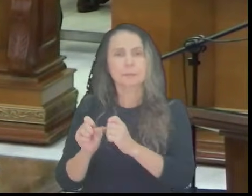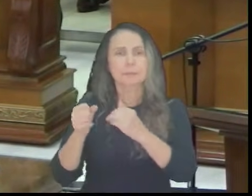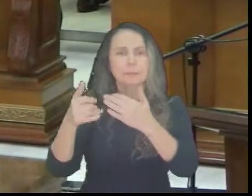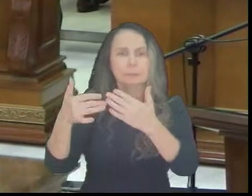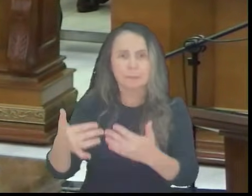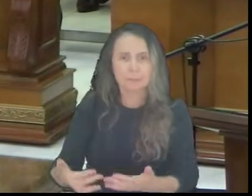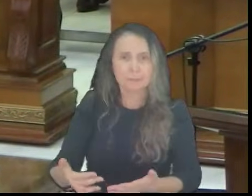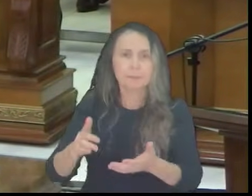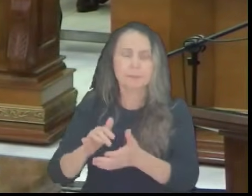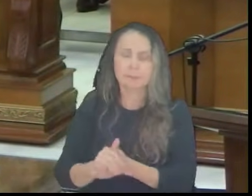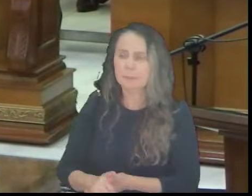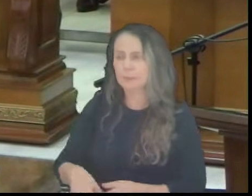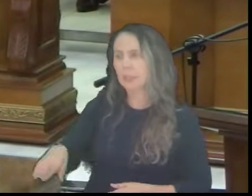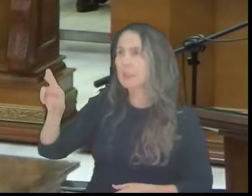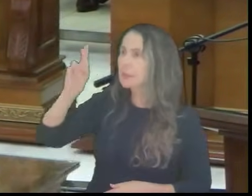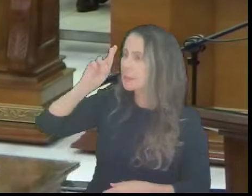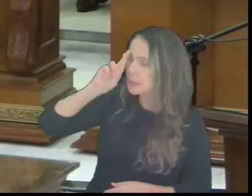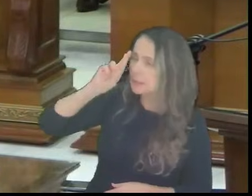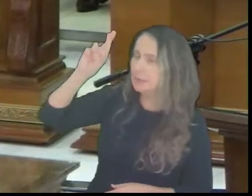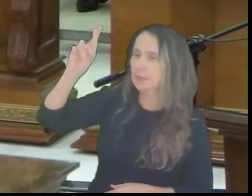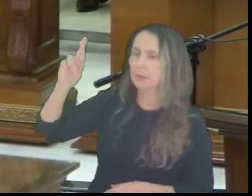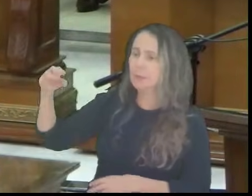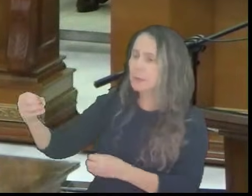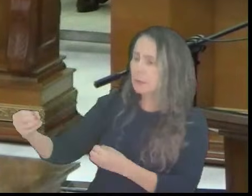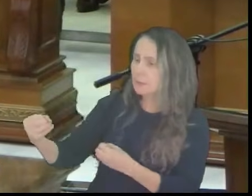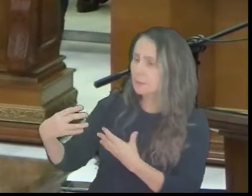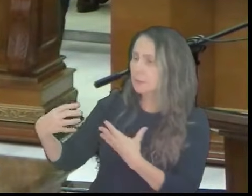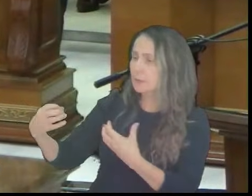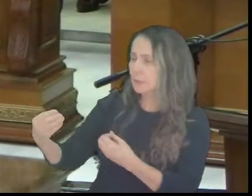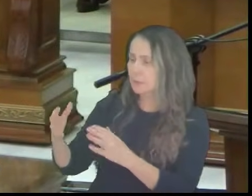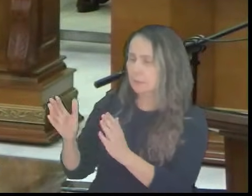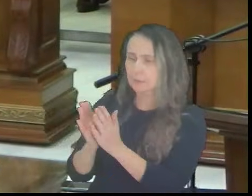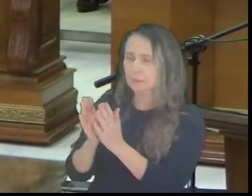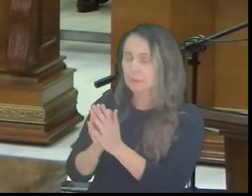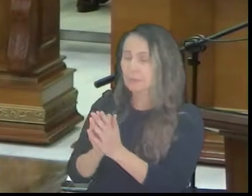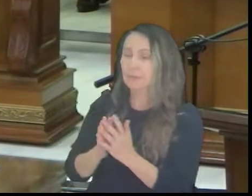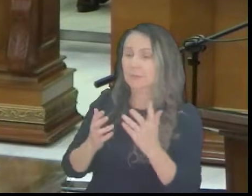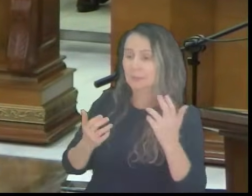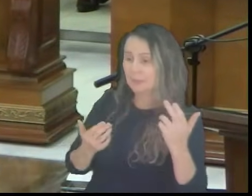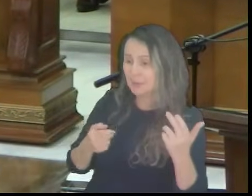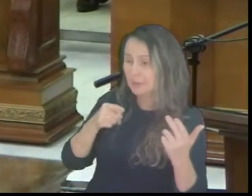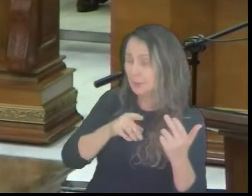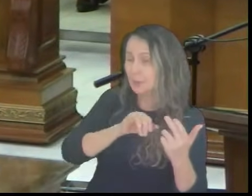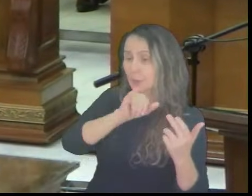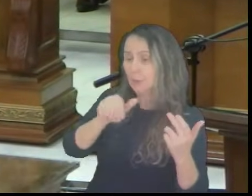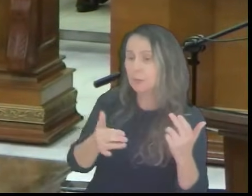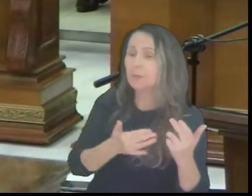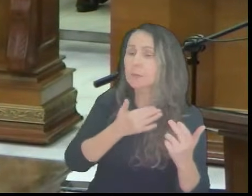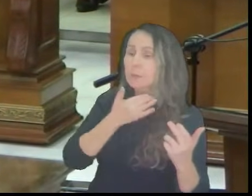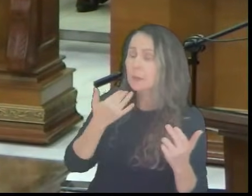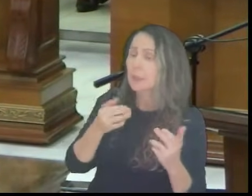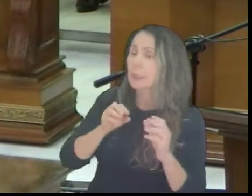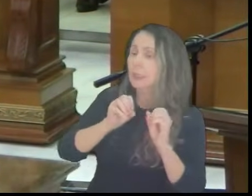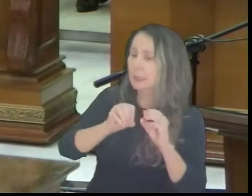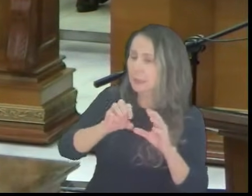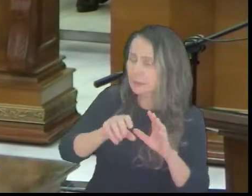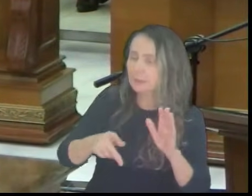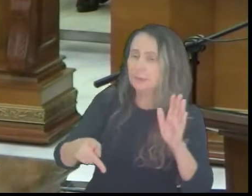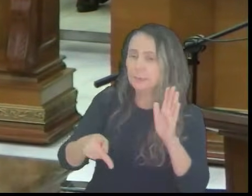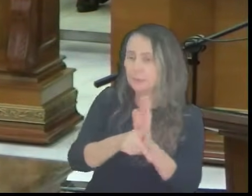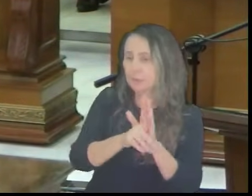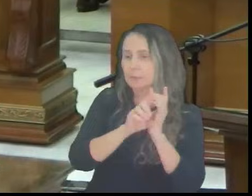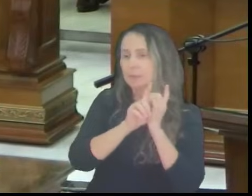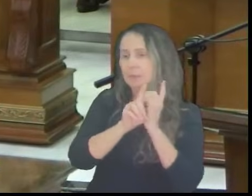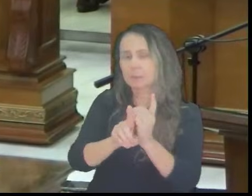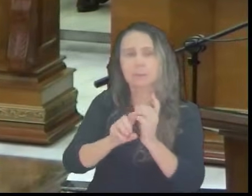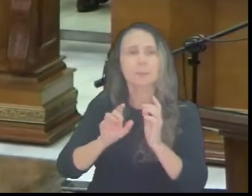Senhor, ensina-nos a orar, como também João ensinou aos seus discípulos. Aí o que foi que